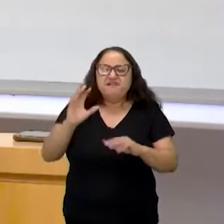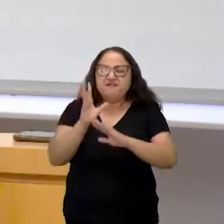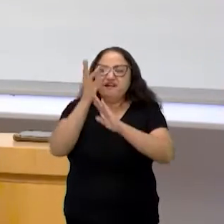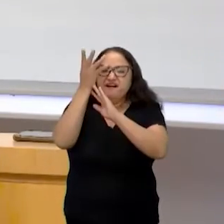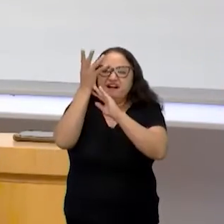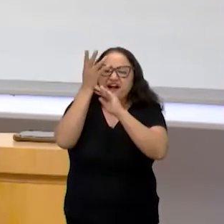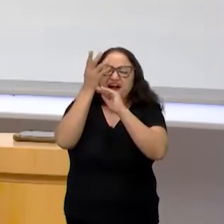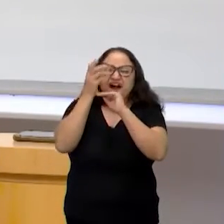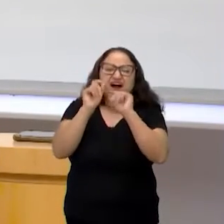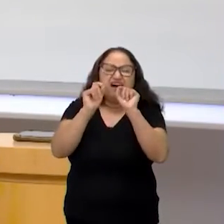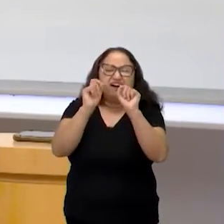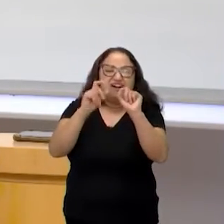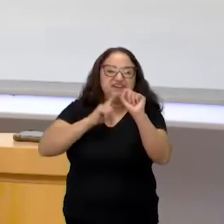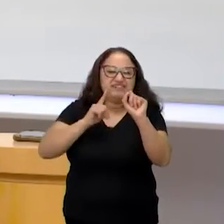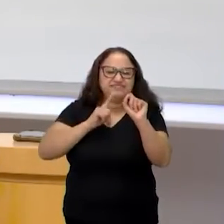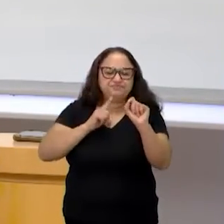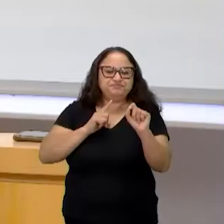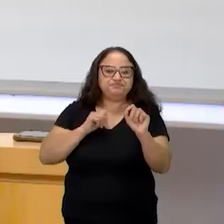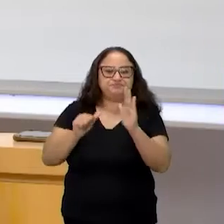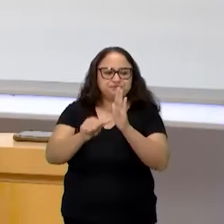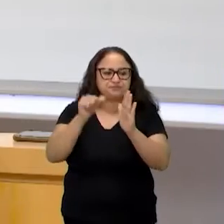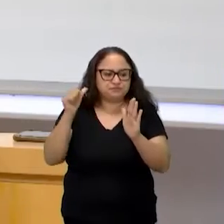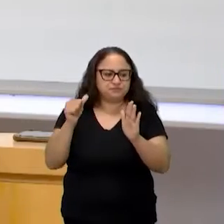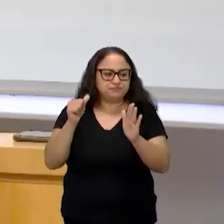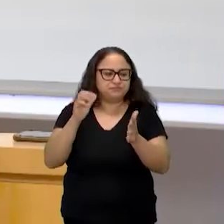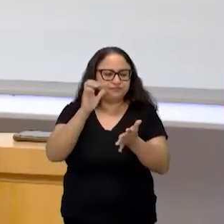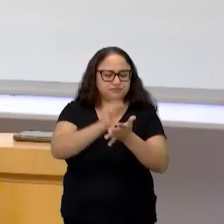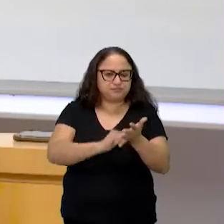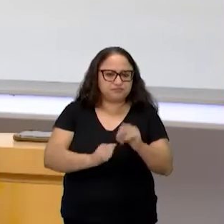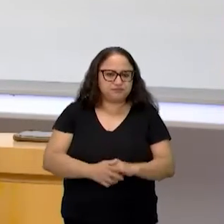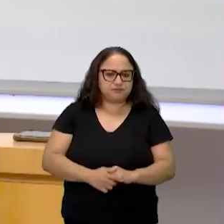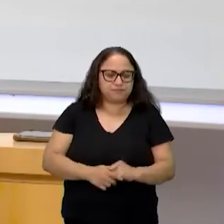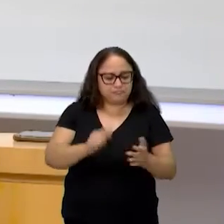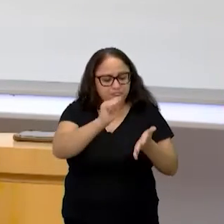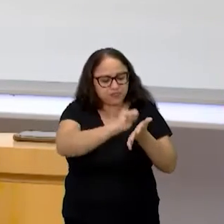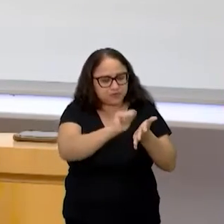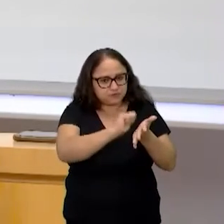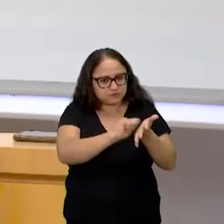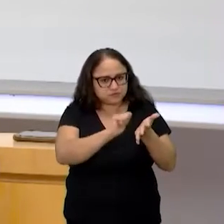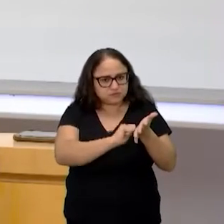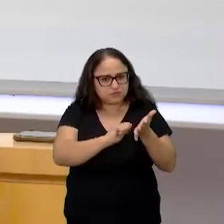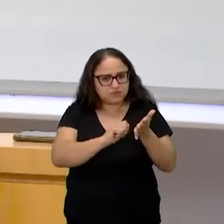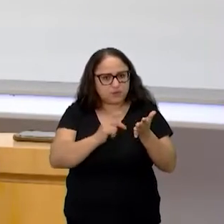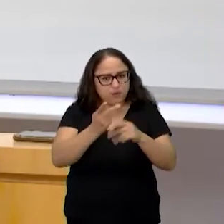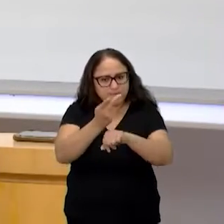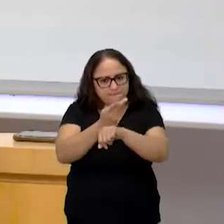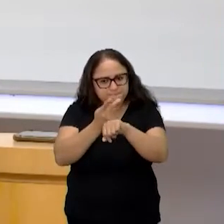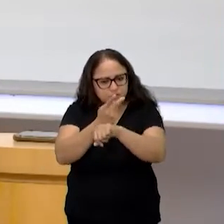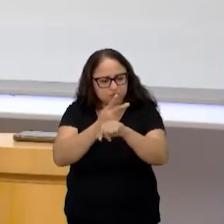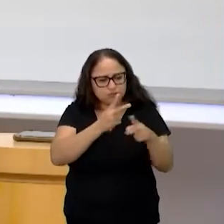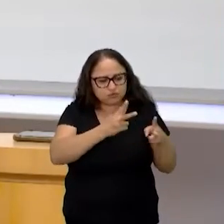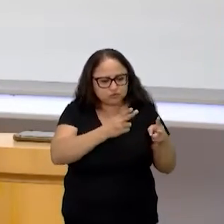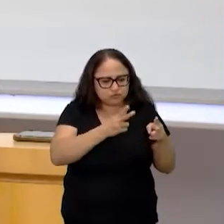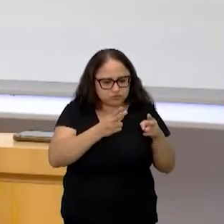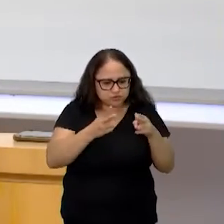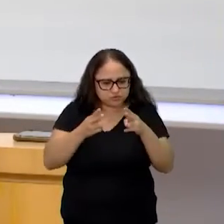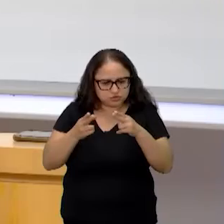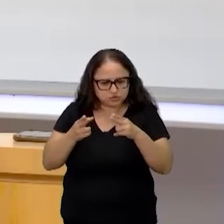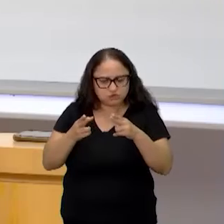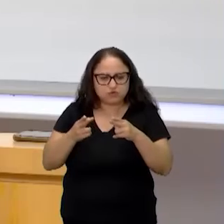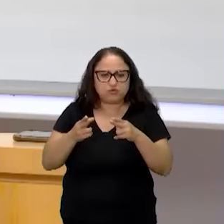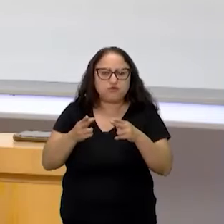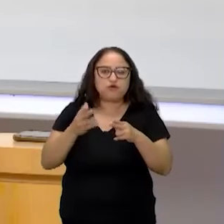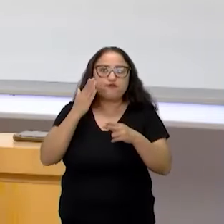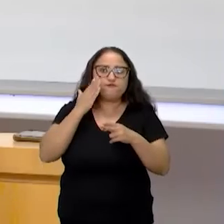acontecimento, qual é a primeira prerrogativa que se tem? Escreveu sua partitura, procure um editor, né,